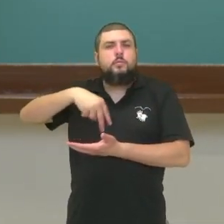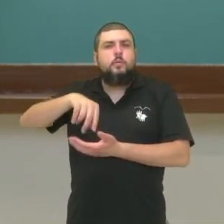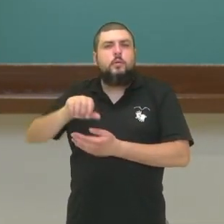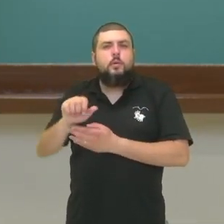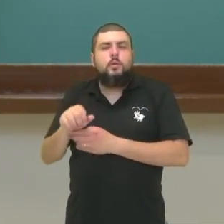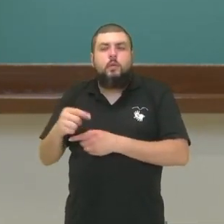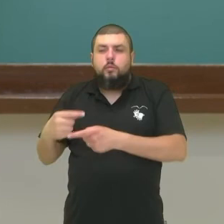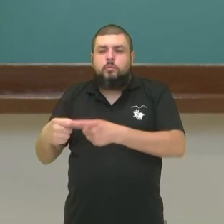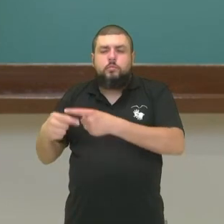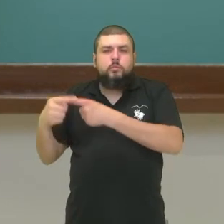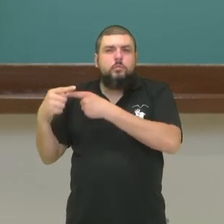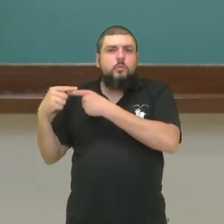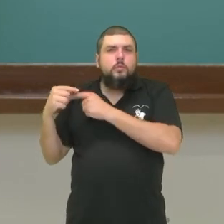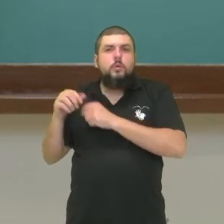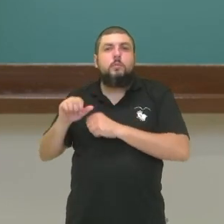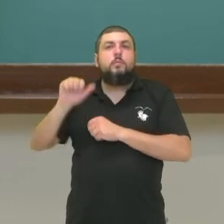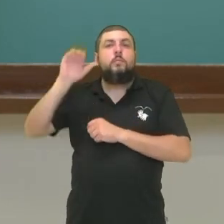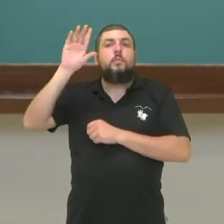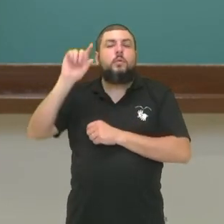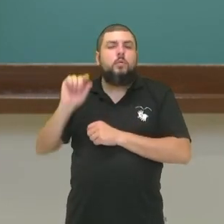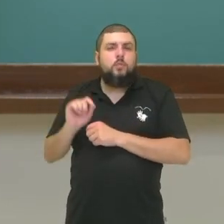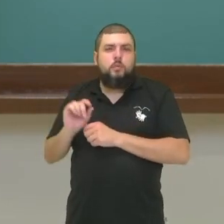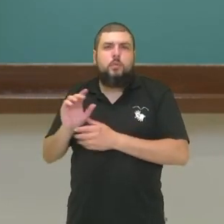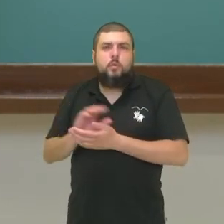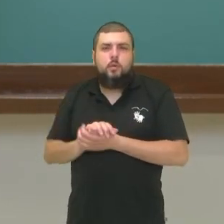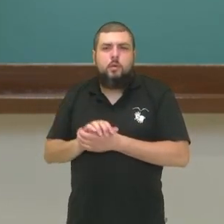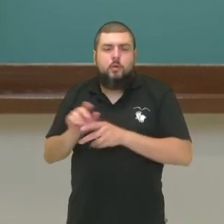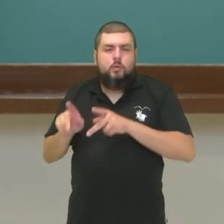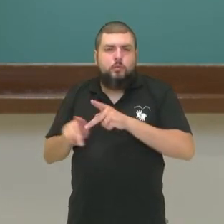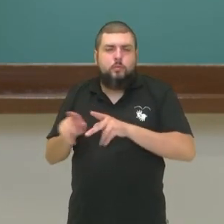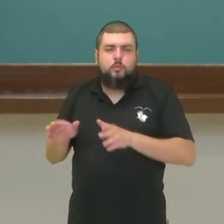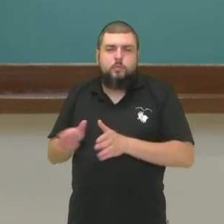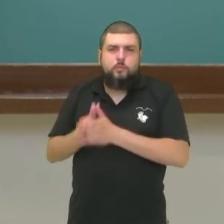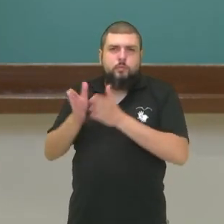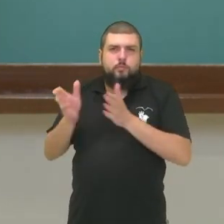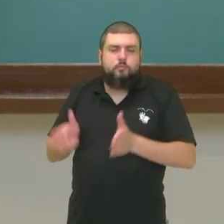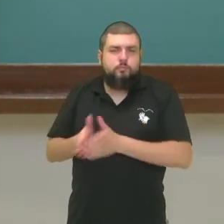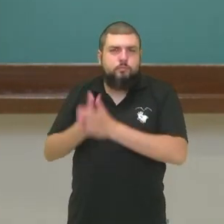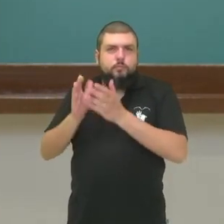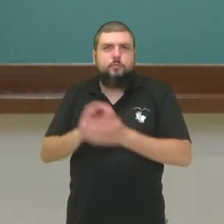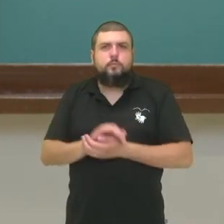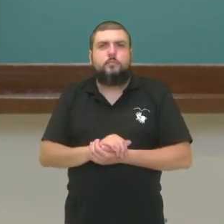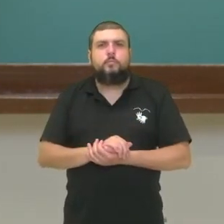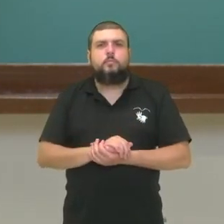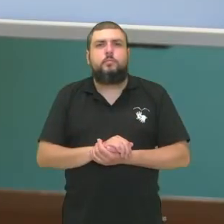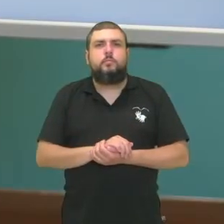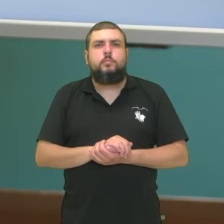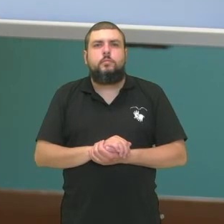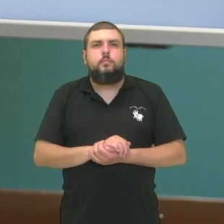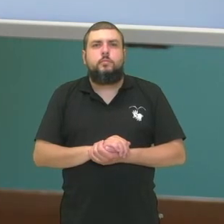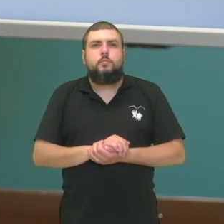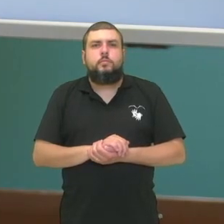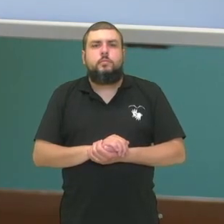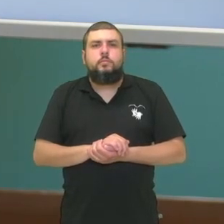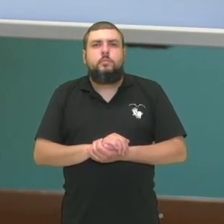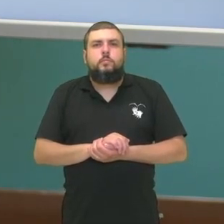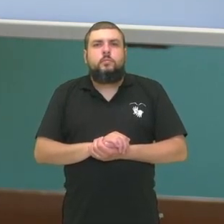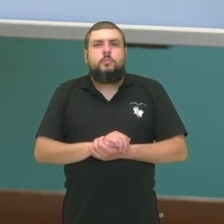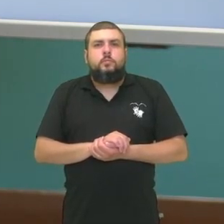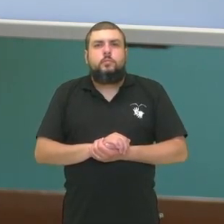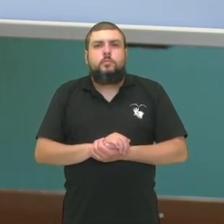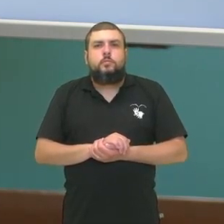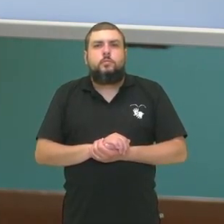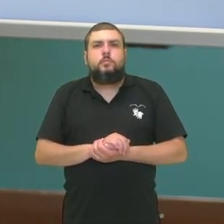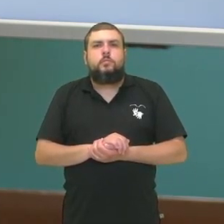origem relacionada a essa camada da população mais empobrecida, ok? Segunda atividade,